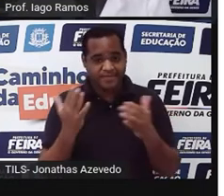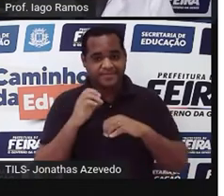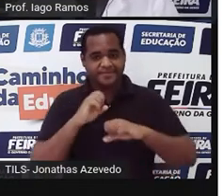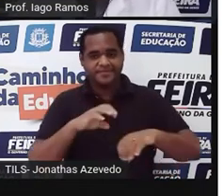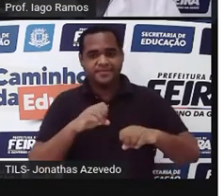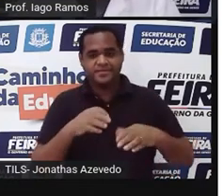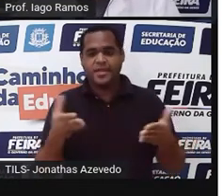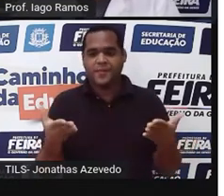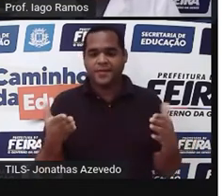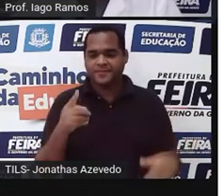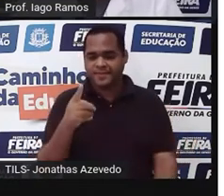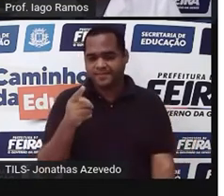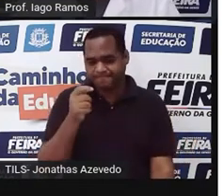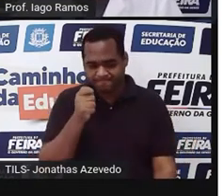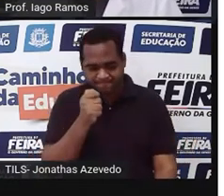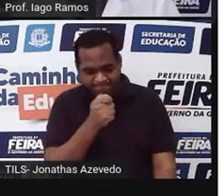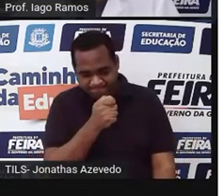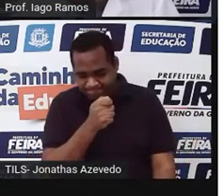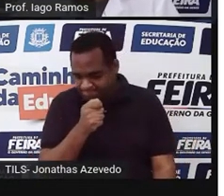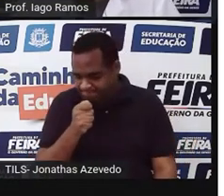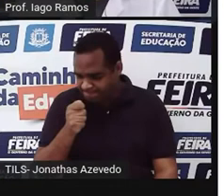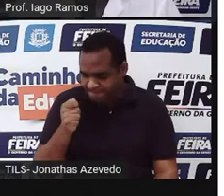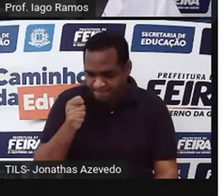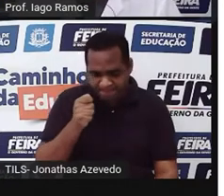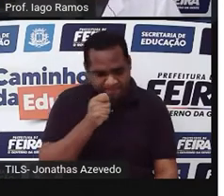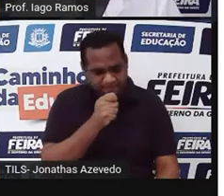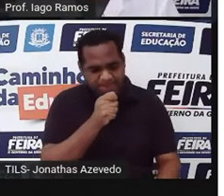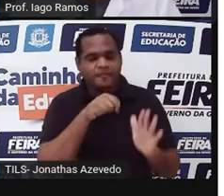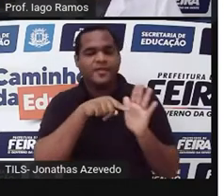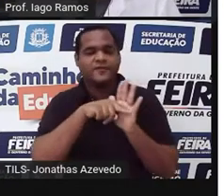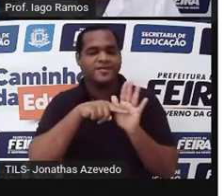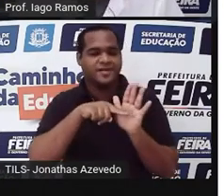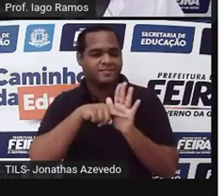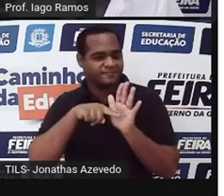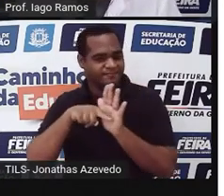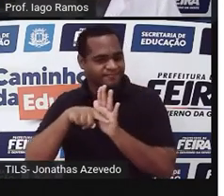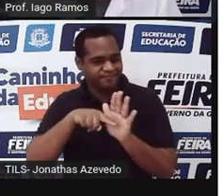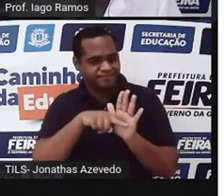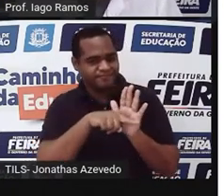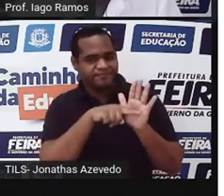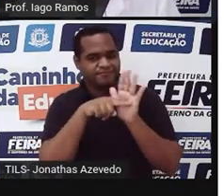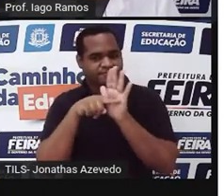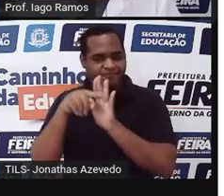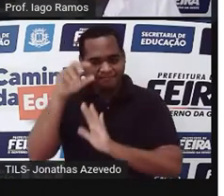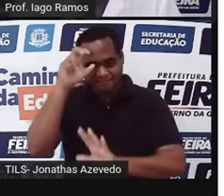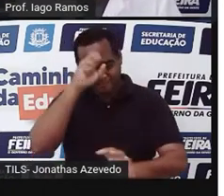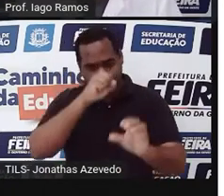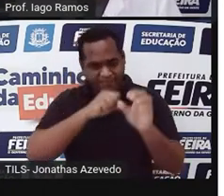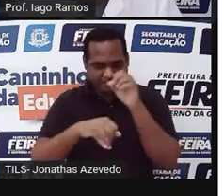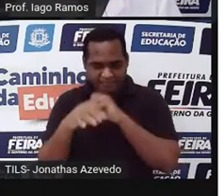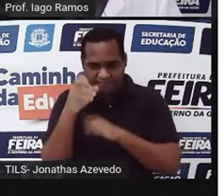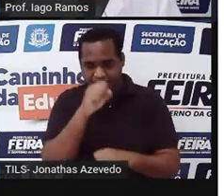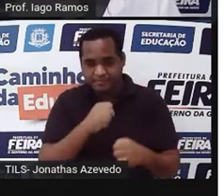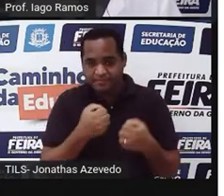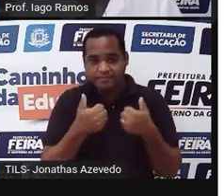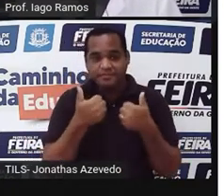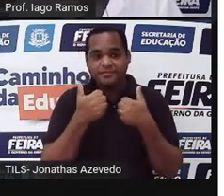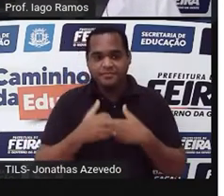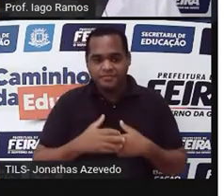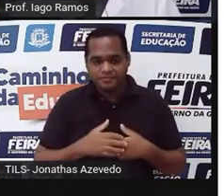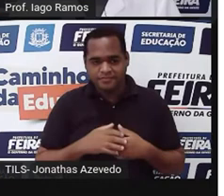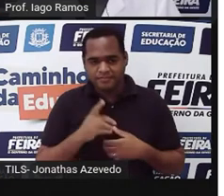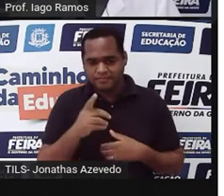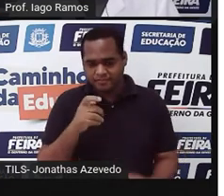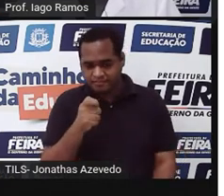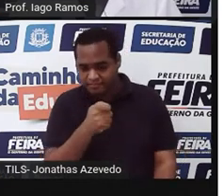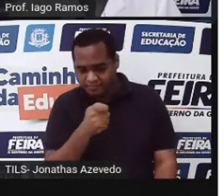agora um momento de investigação É isso aí investigar para aprender né essa coisa